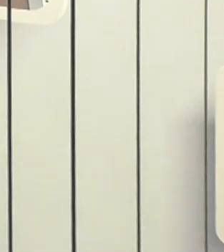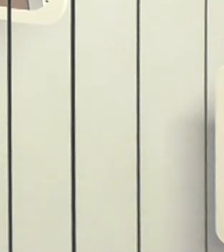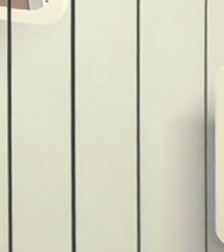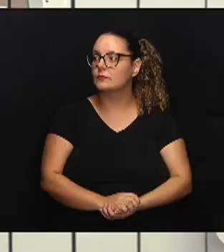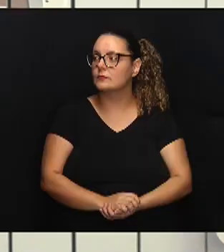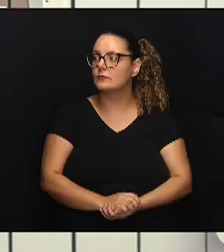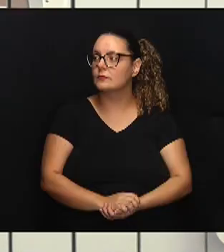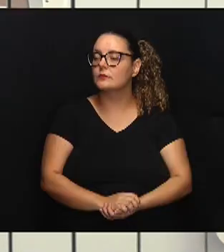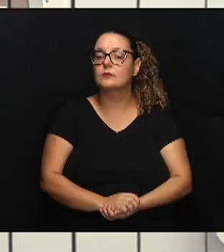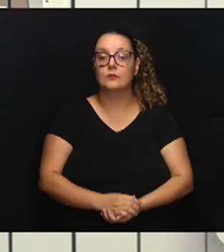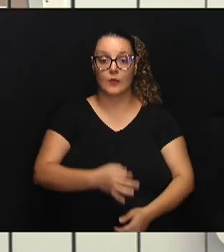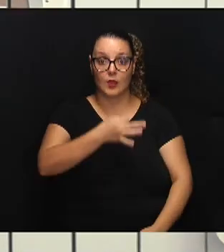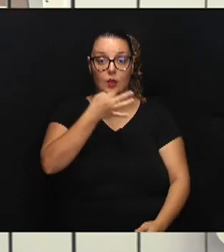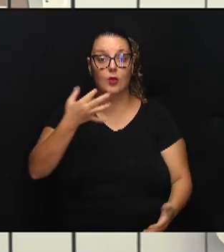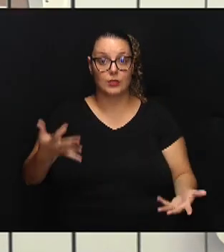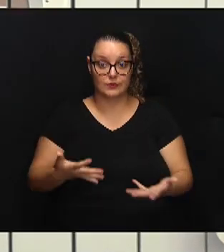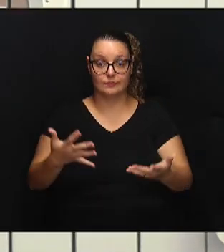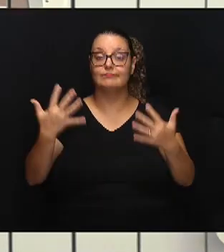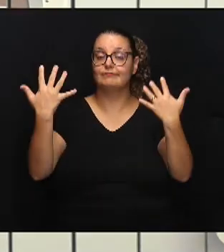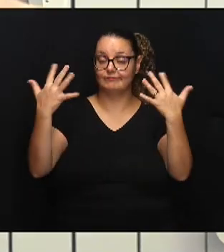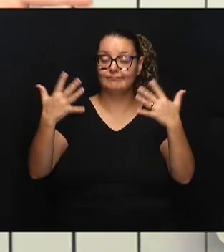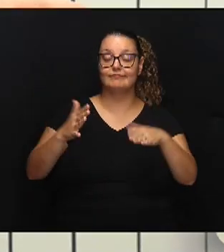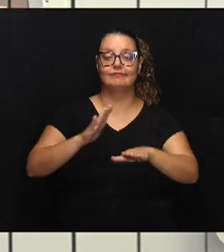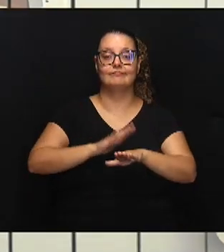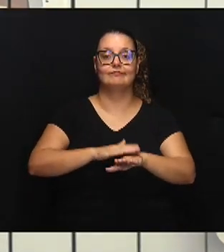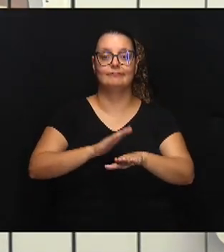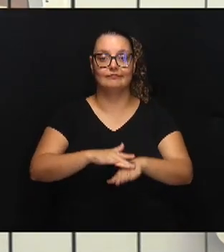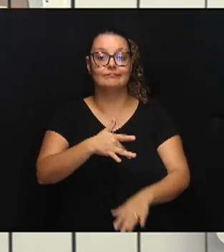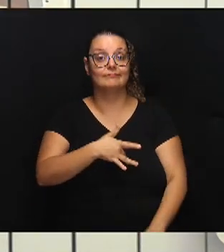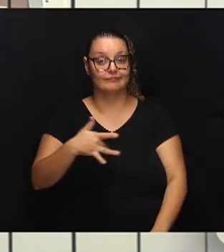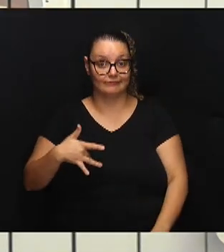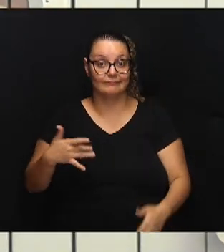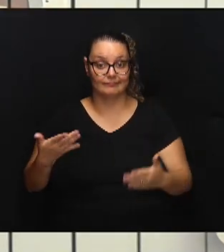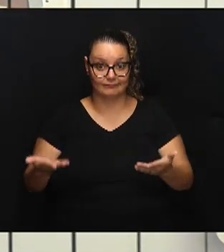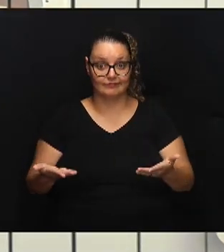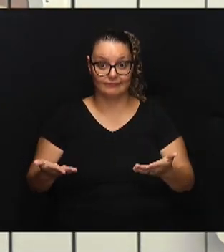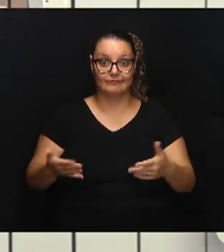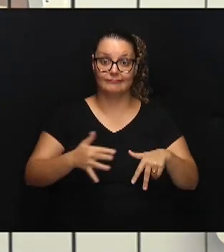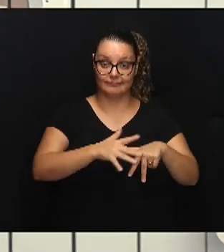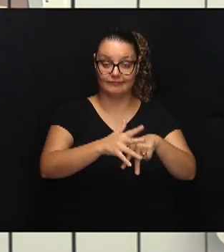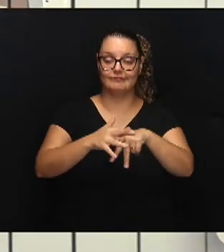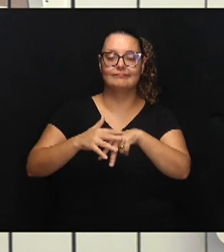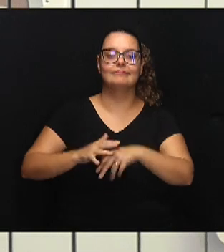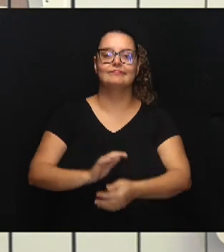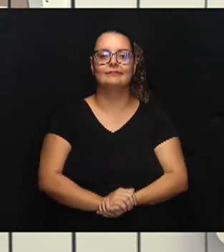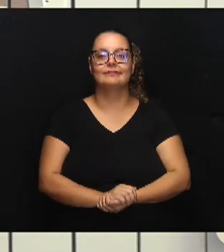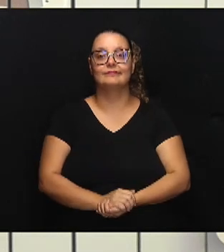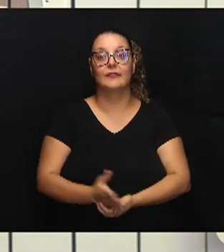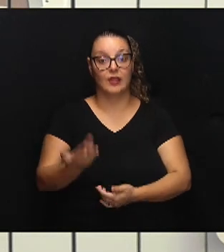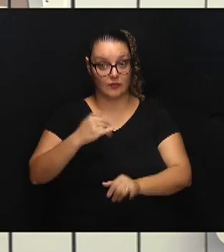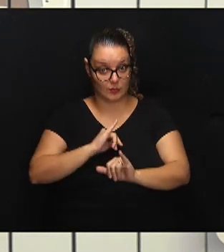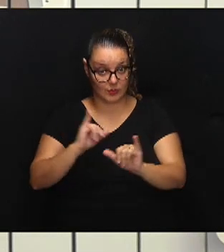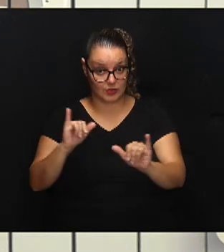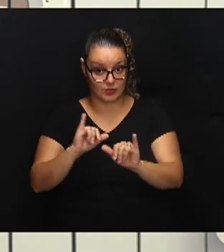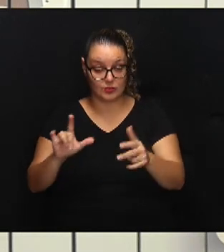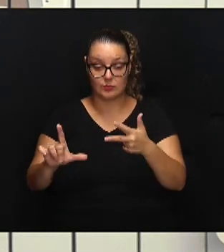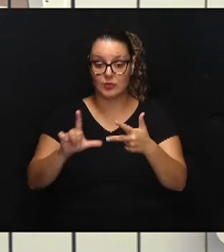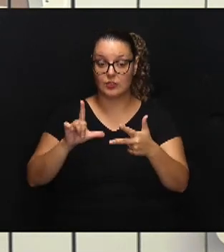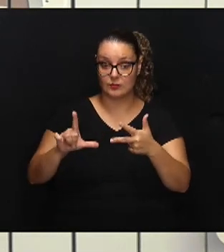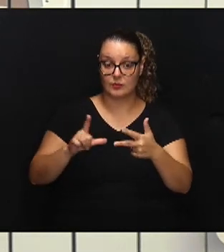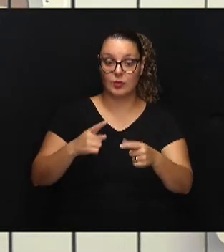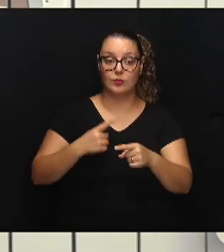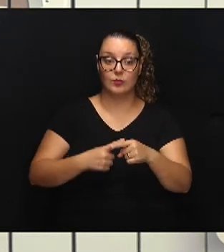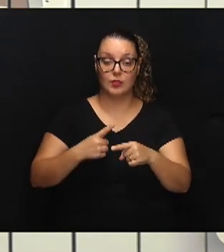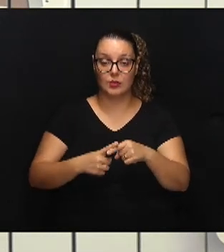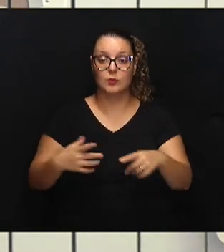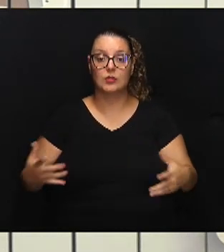Ótima iniciativa, né? Parabéns pela atitude e saúde, né, às pacientes. Vamos com as notícias do Legislativo, porque